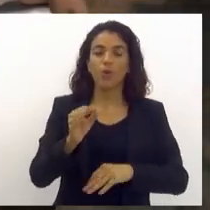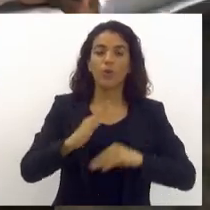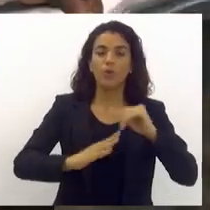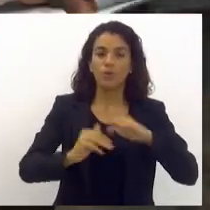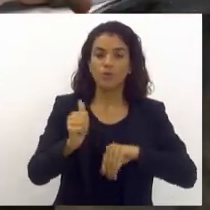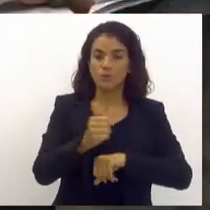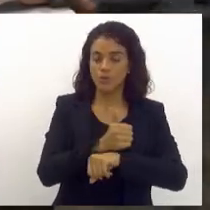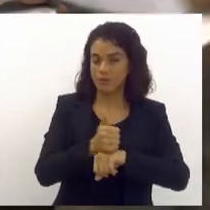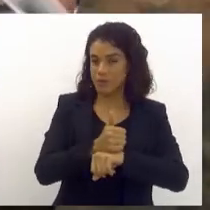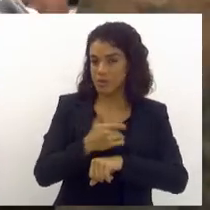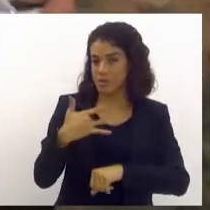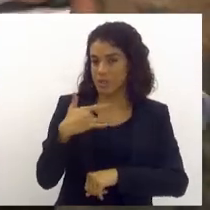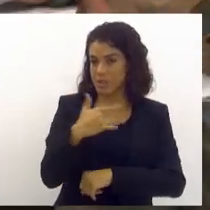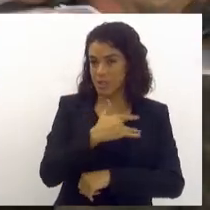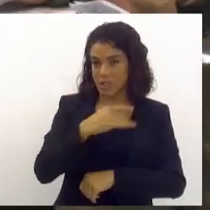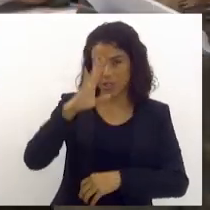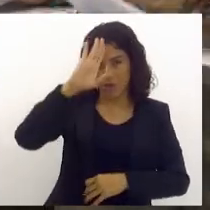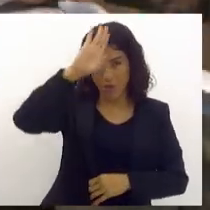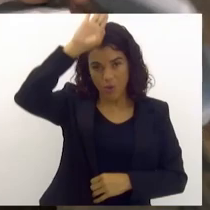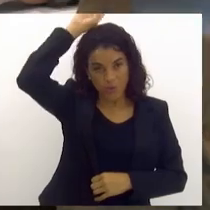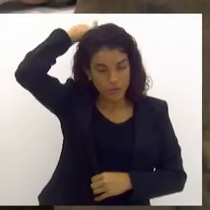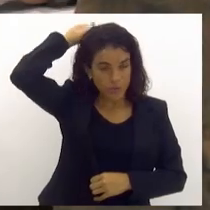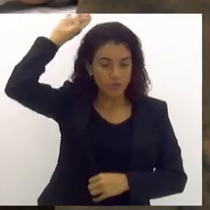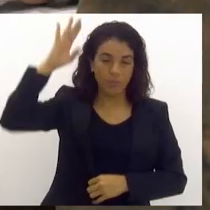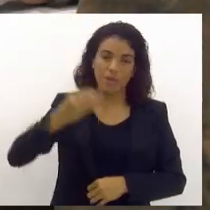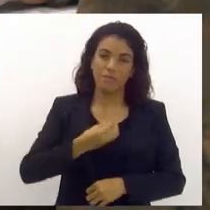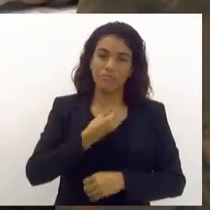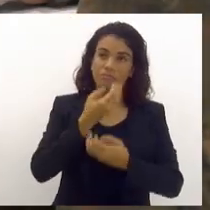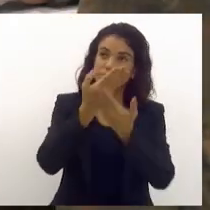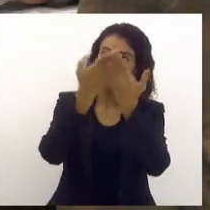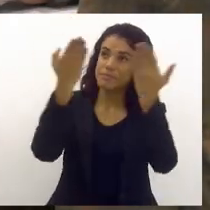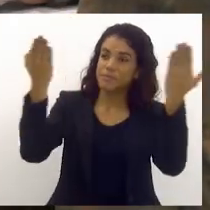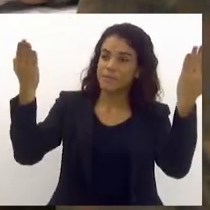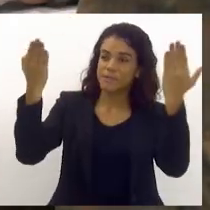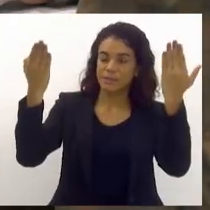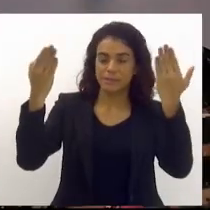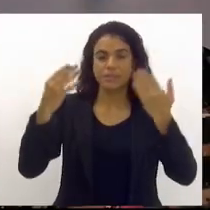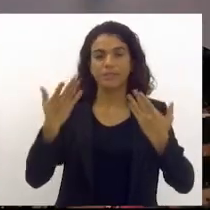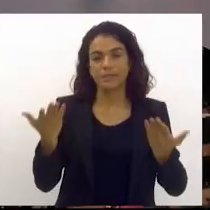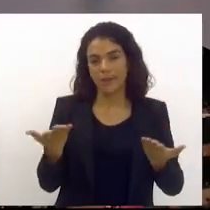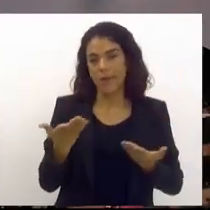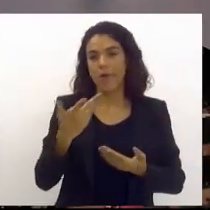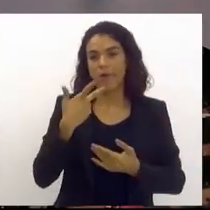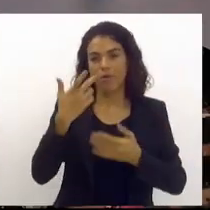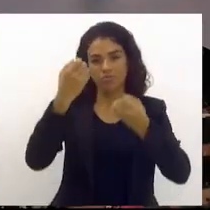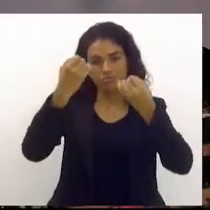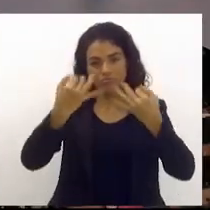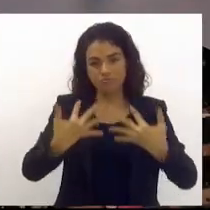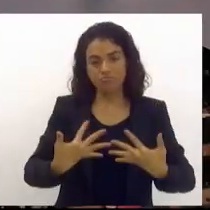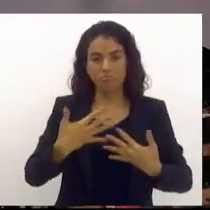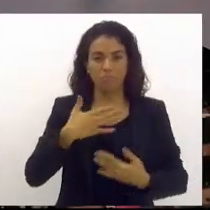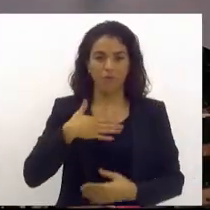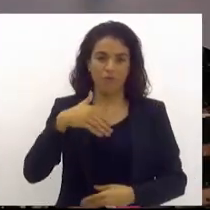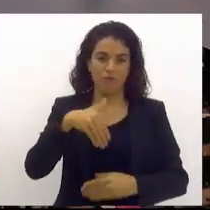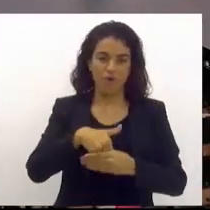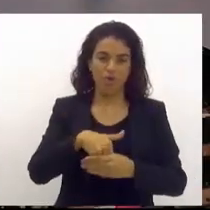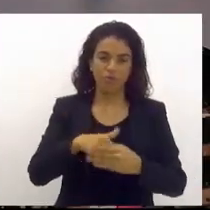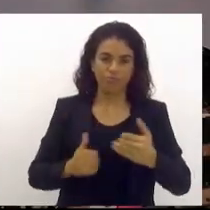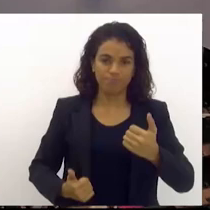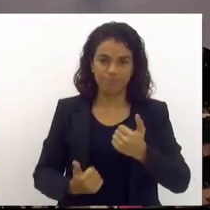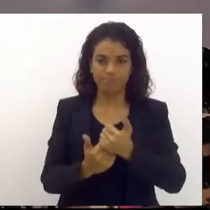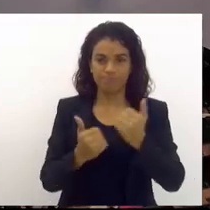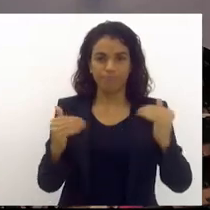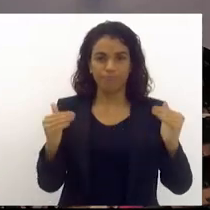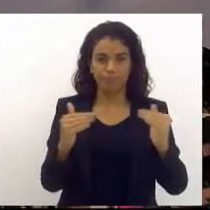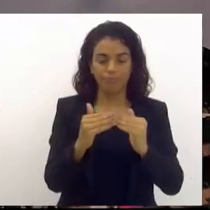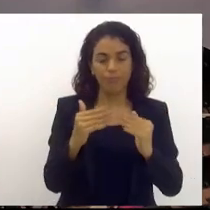e do Corpo de Bombeiros que estão aqui presentes. Então, eu quero declarar meu voto favorável, destacar a importância do